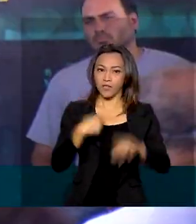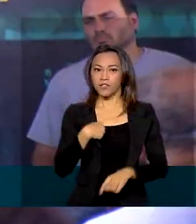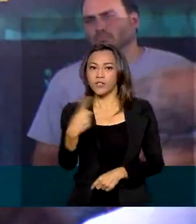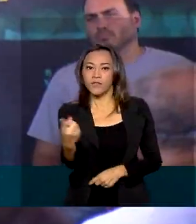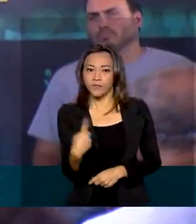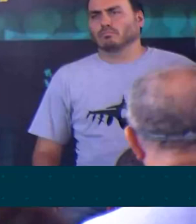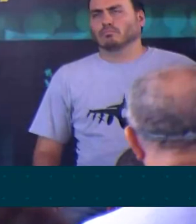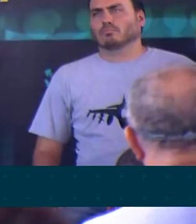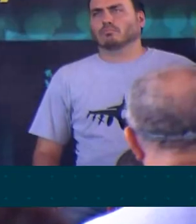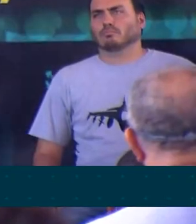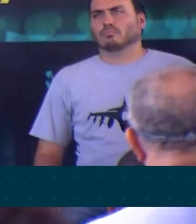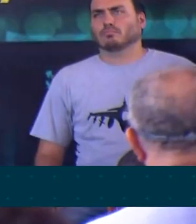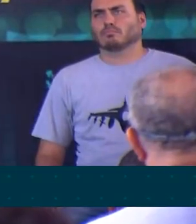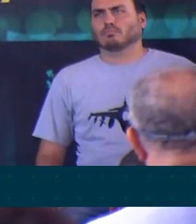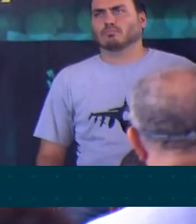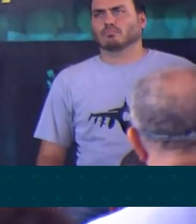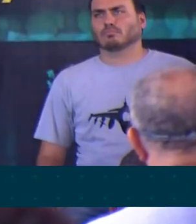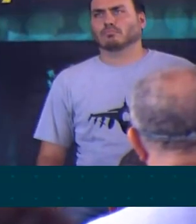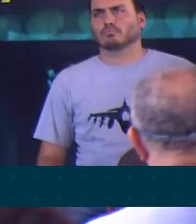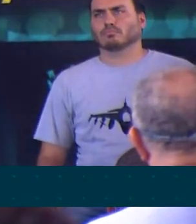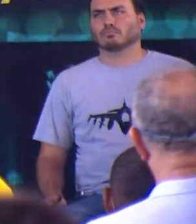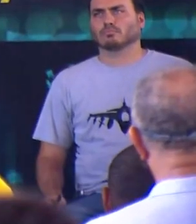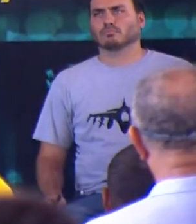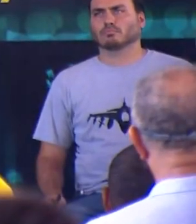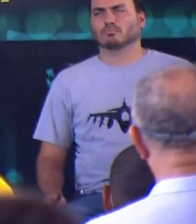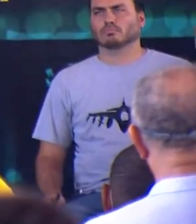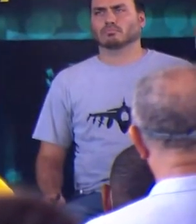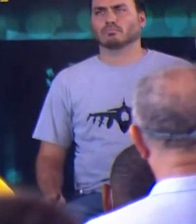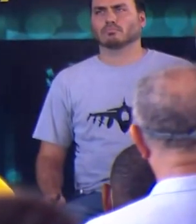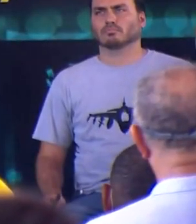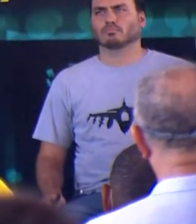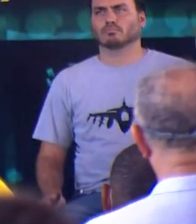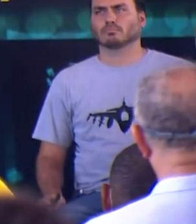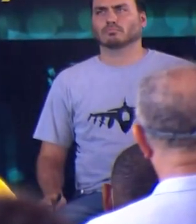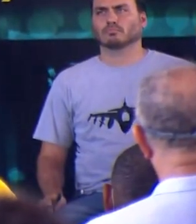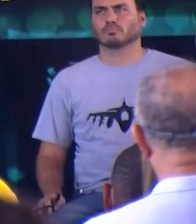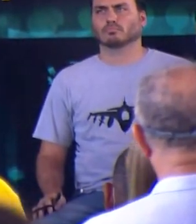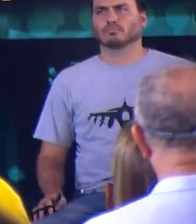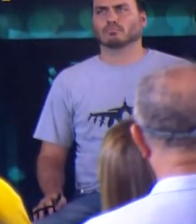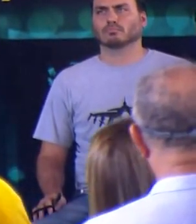estamos rodando o Brasil e esta obra foi totalmente iniciado em nosso governo